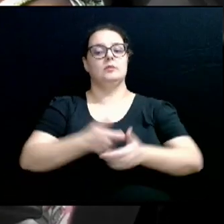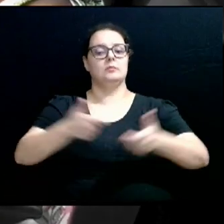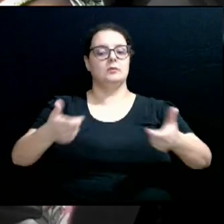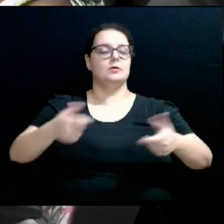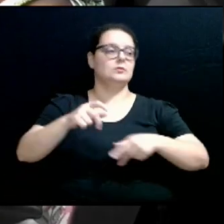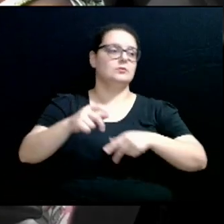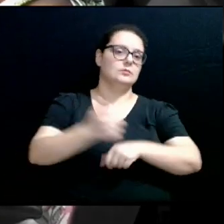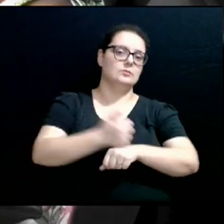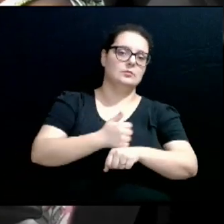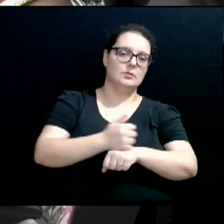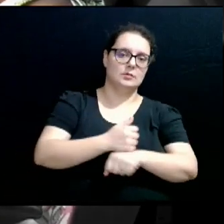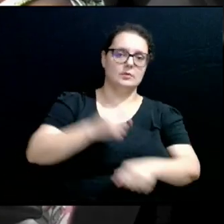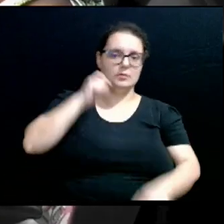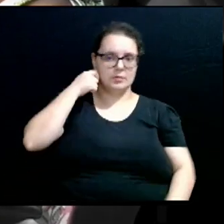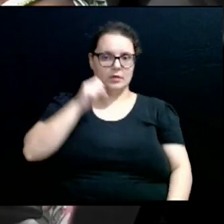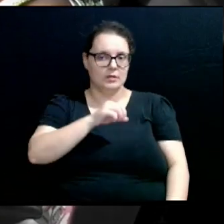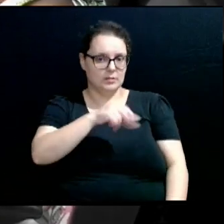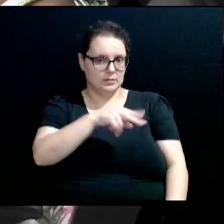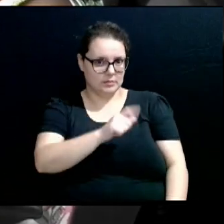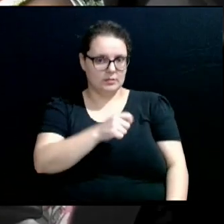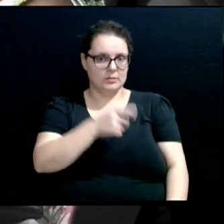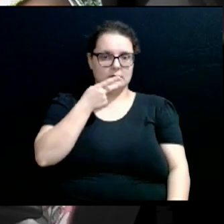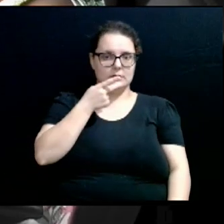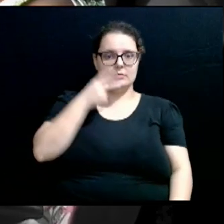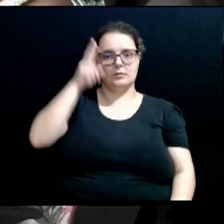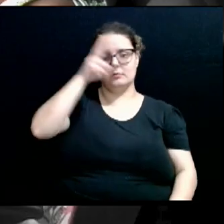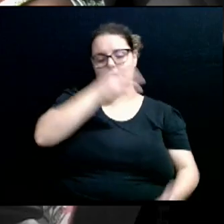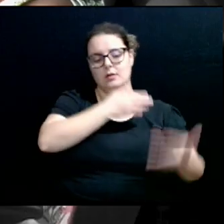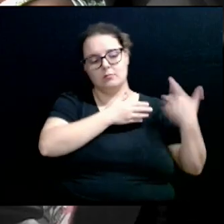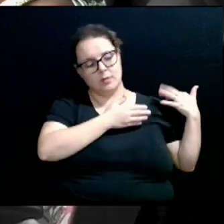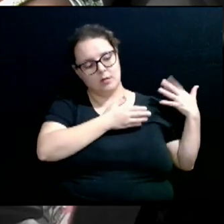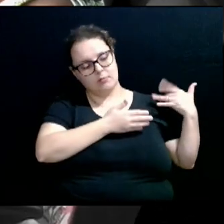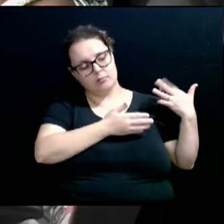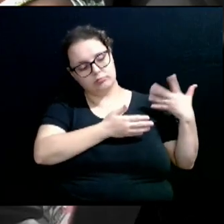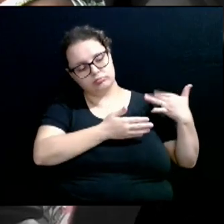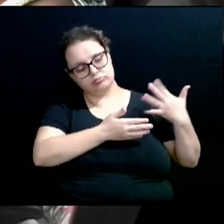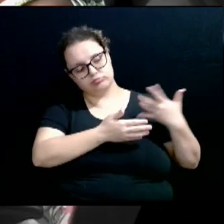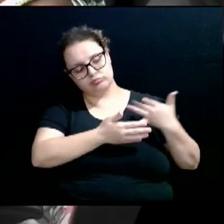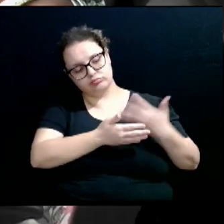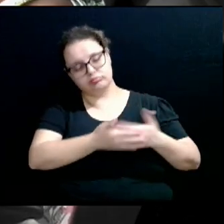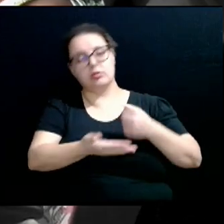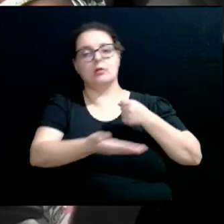mencionou, né, que ela teve toda uma trajetória inicial, básica, no universo da